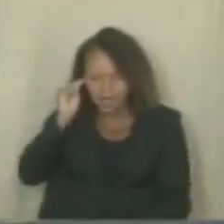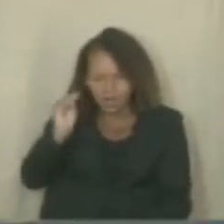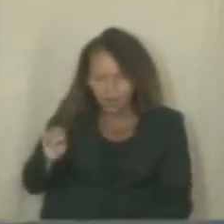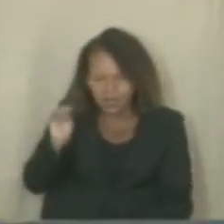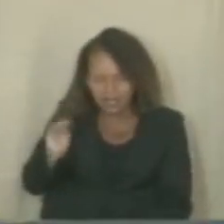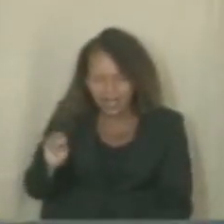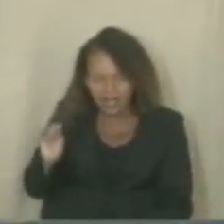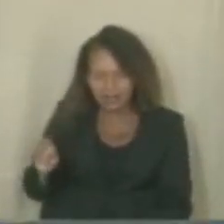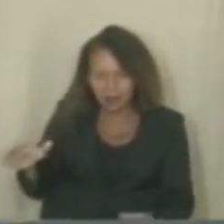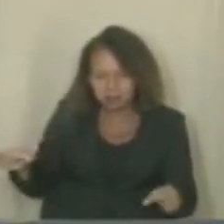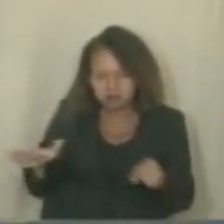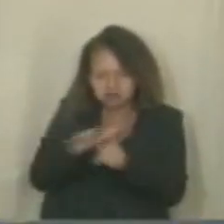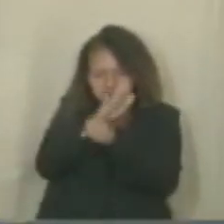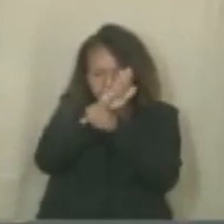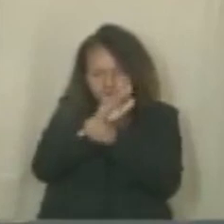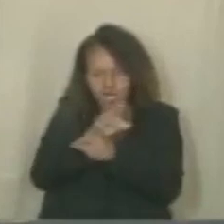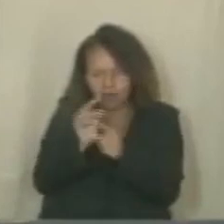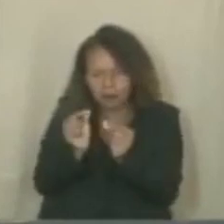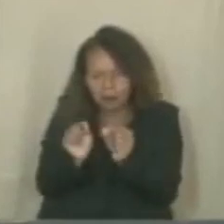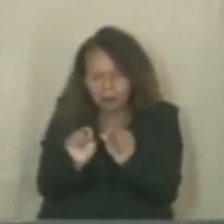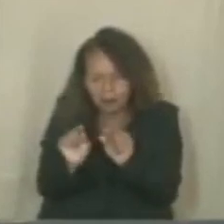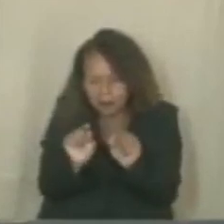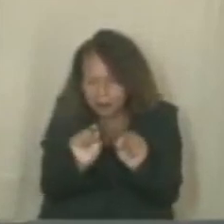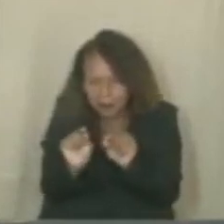abandonada, cheio de larvas.